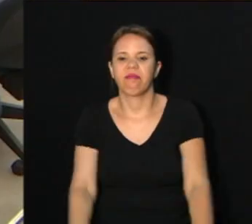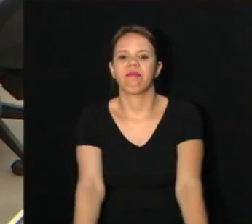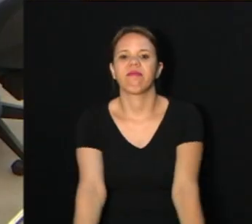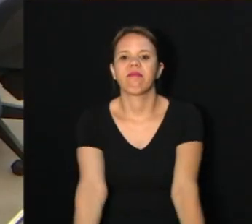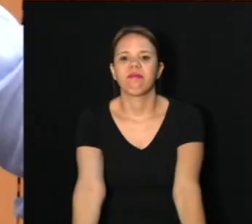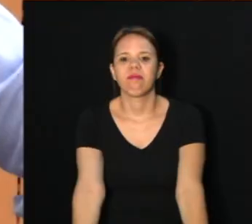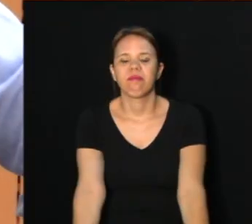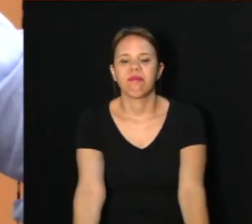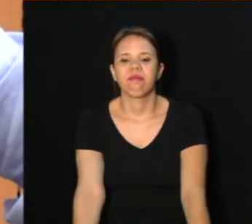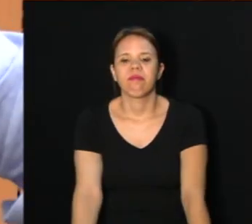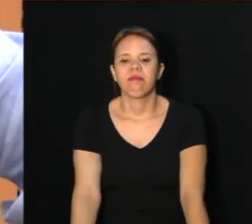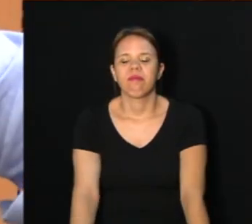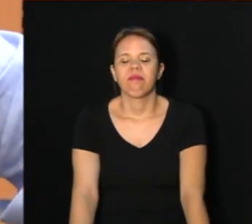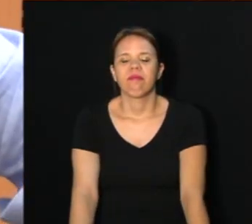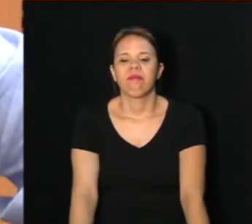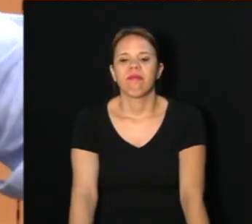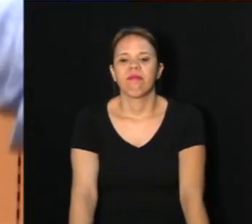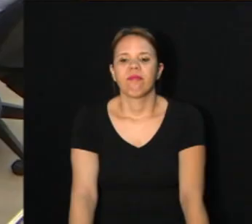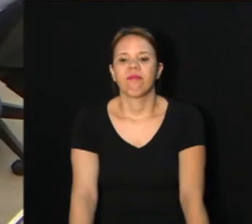Agradeço ao Rodolfo.